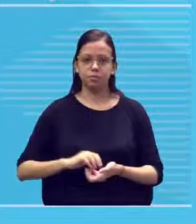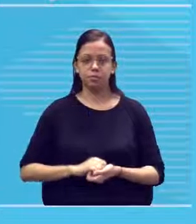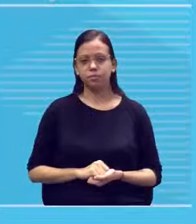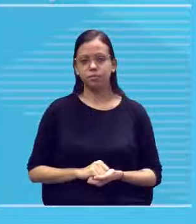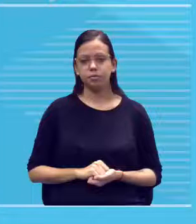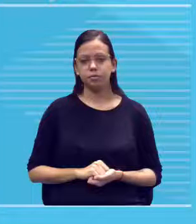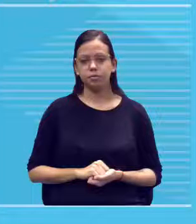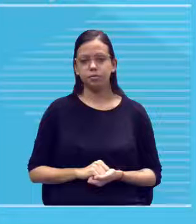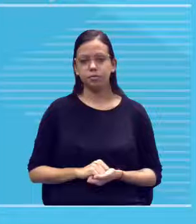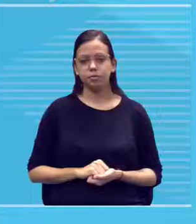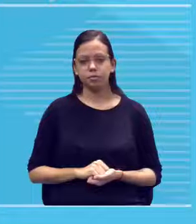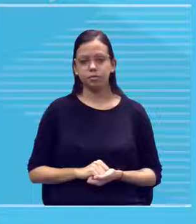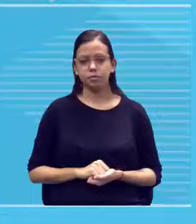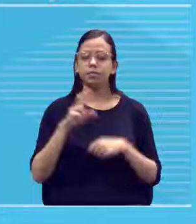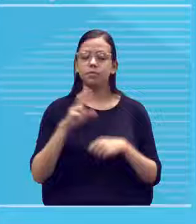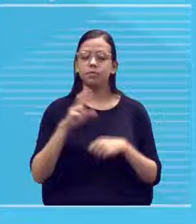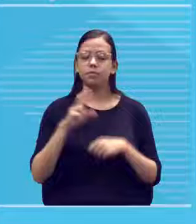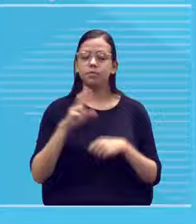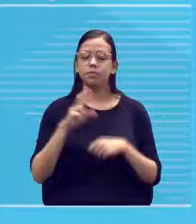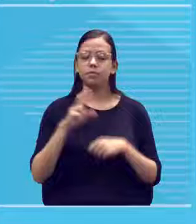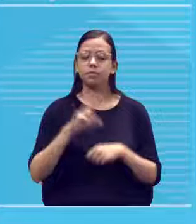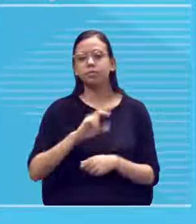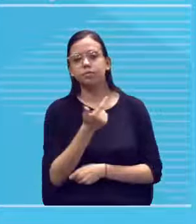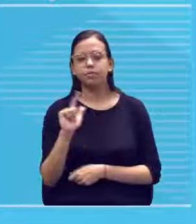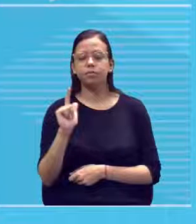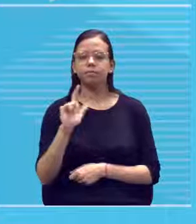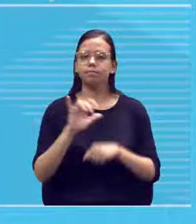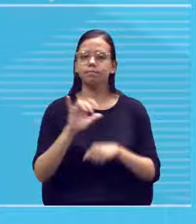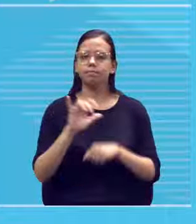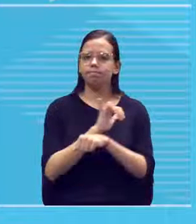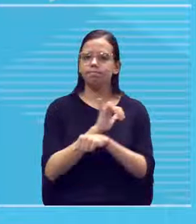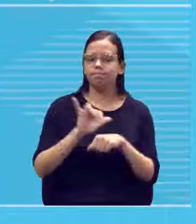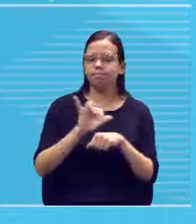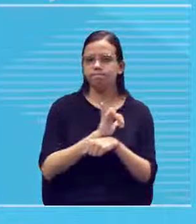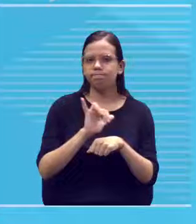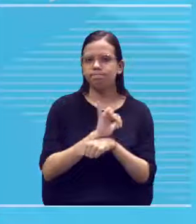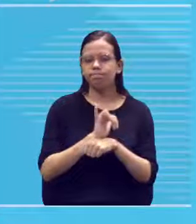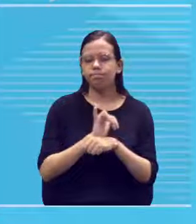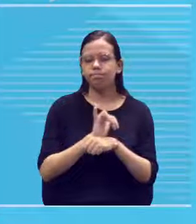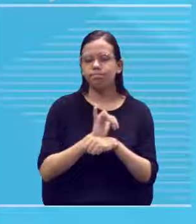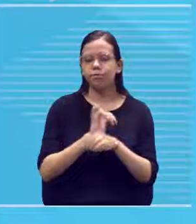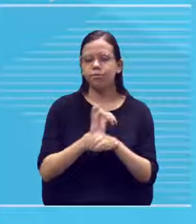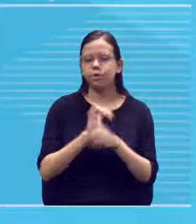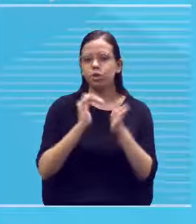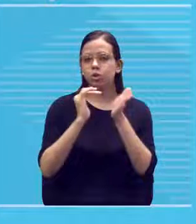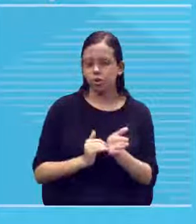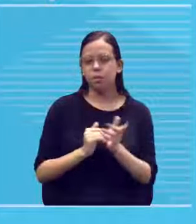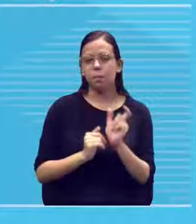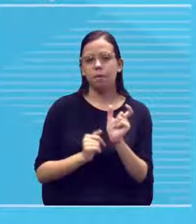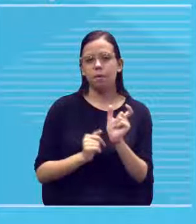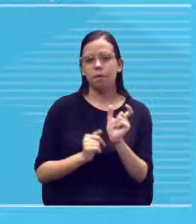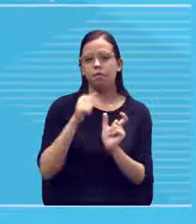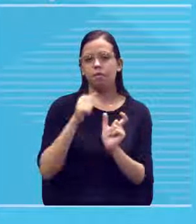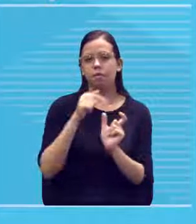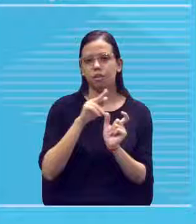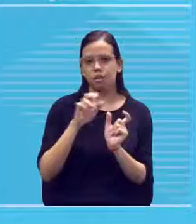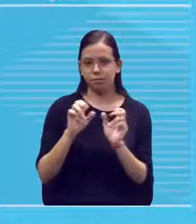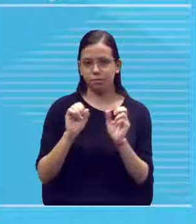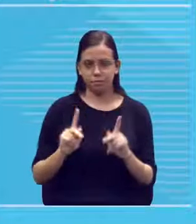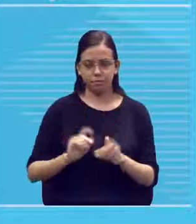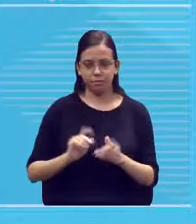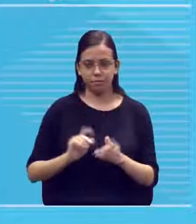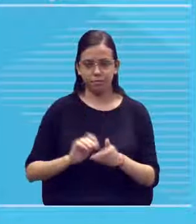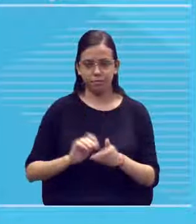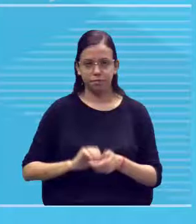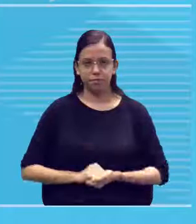aí você pode se utilizar de outros elementos na eliminando a esse que tá